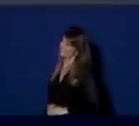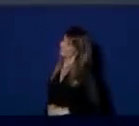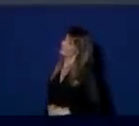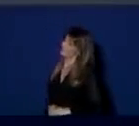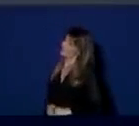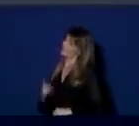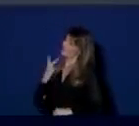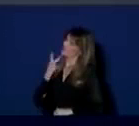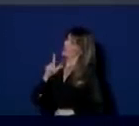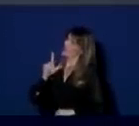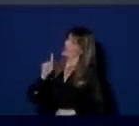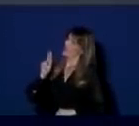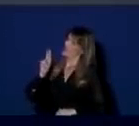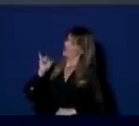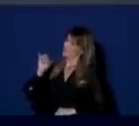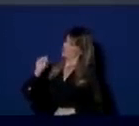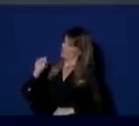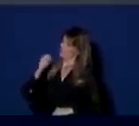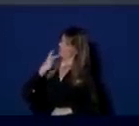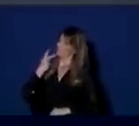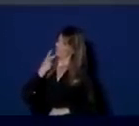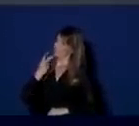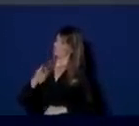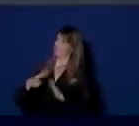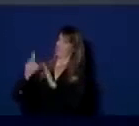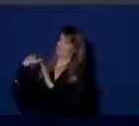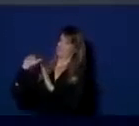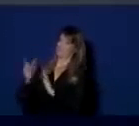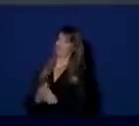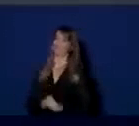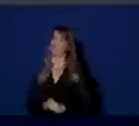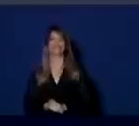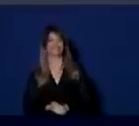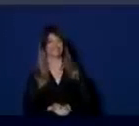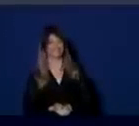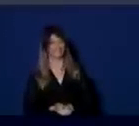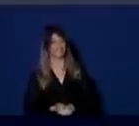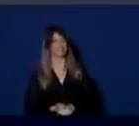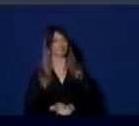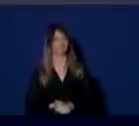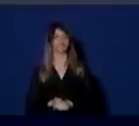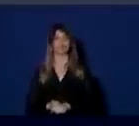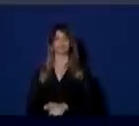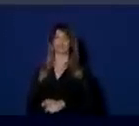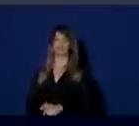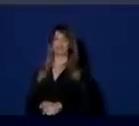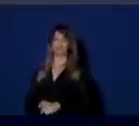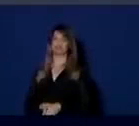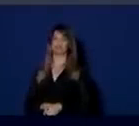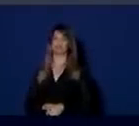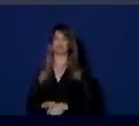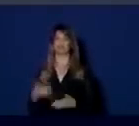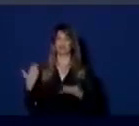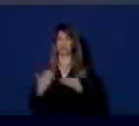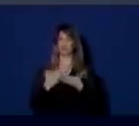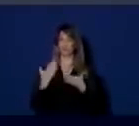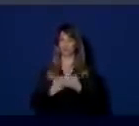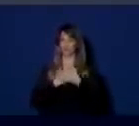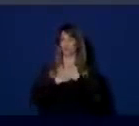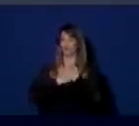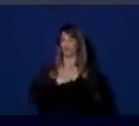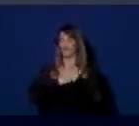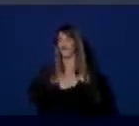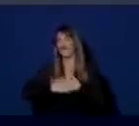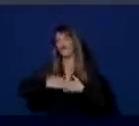Eu vou falar o que eu estava falando para o Luiz antes da gente entrar aqui batendo papo sobre isso, que é o seguinte. Um dos meus livros